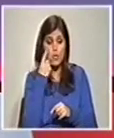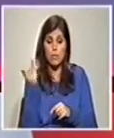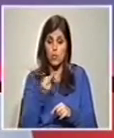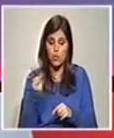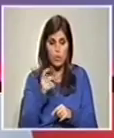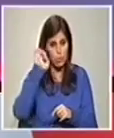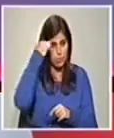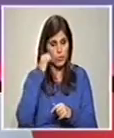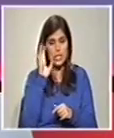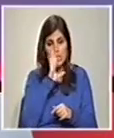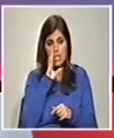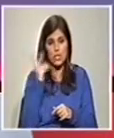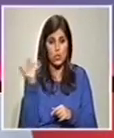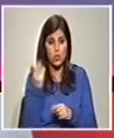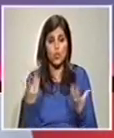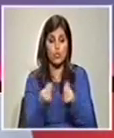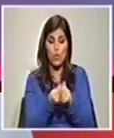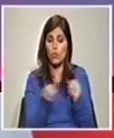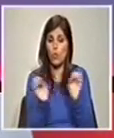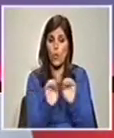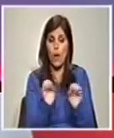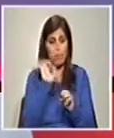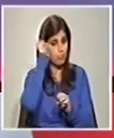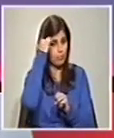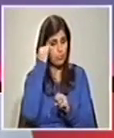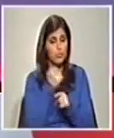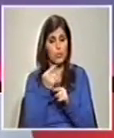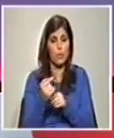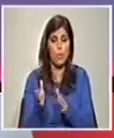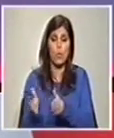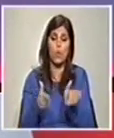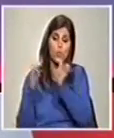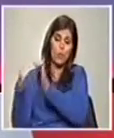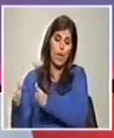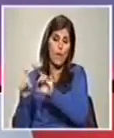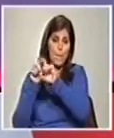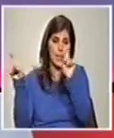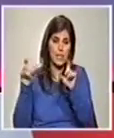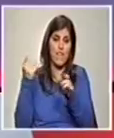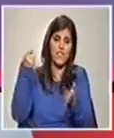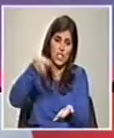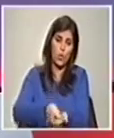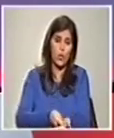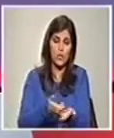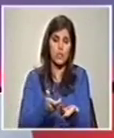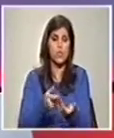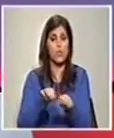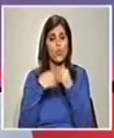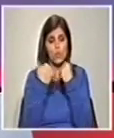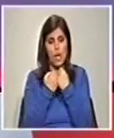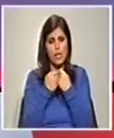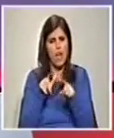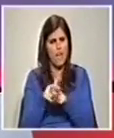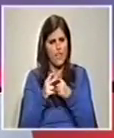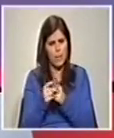se ambos não se juntarem. Porquê? Porque do lado das empresas e dos investidores sociais já há cada vez mais